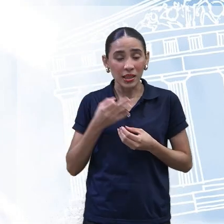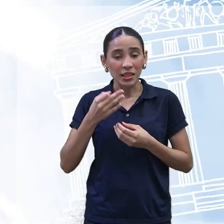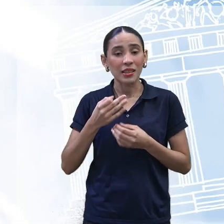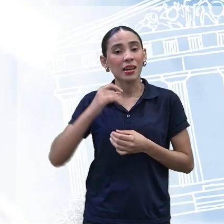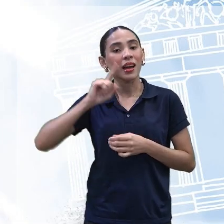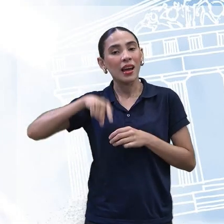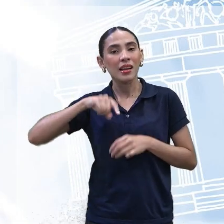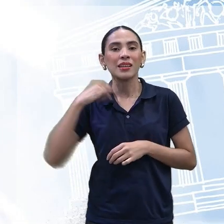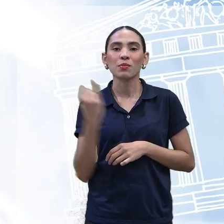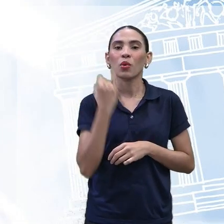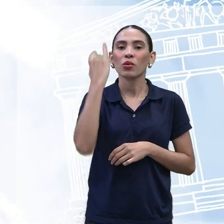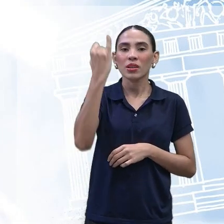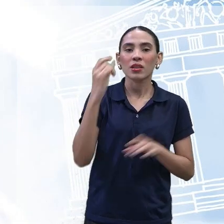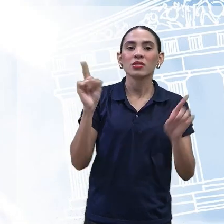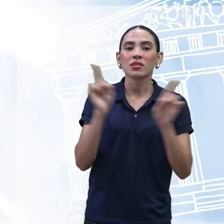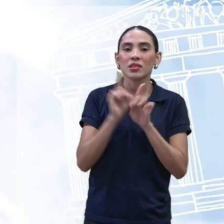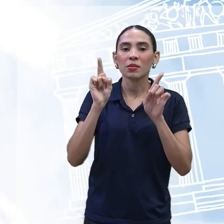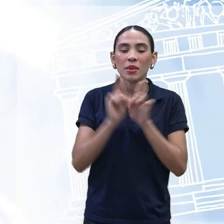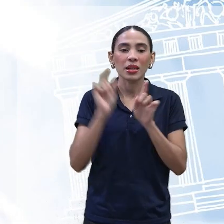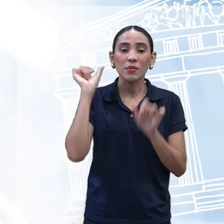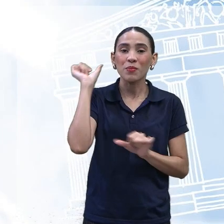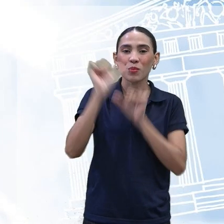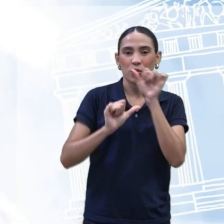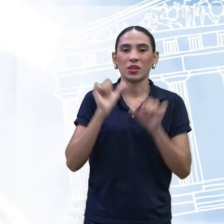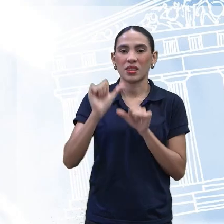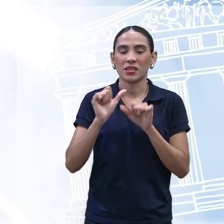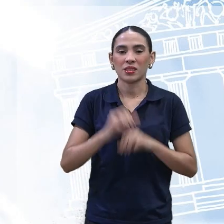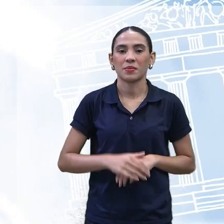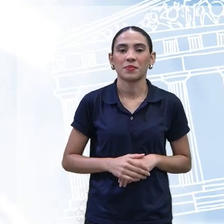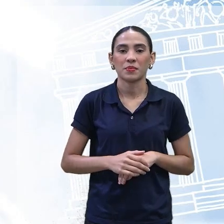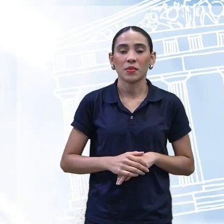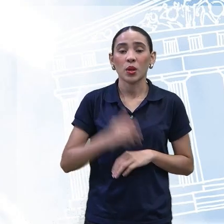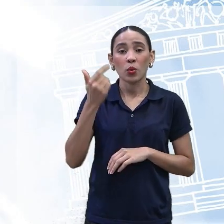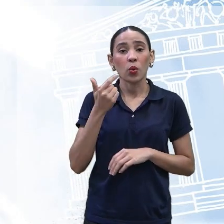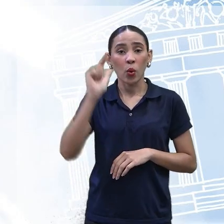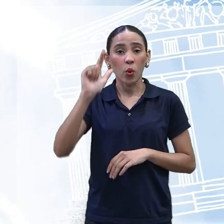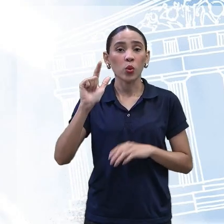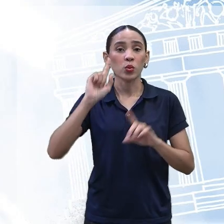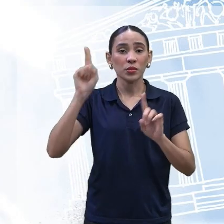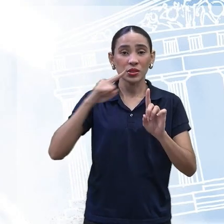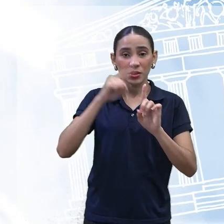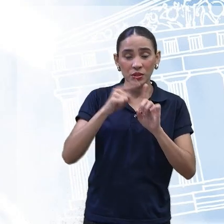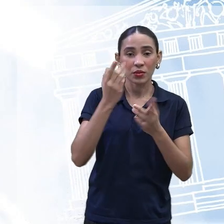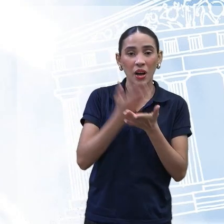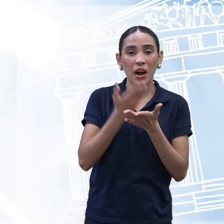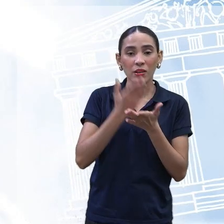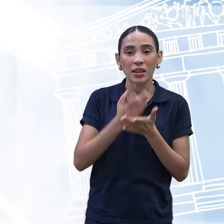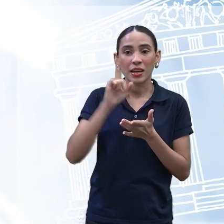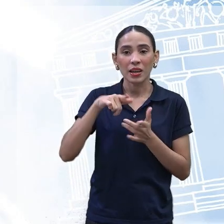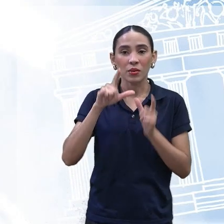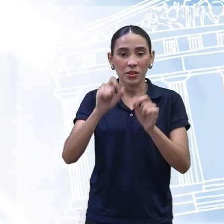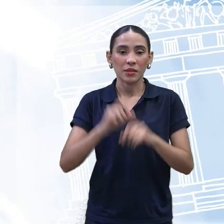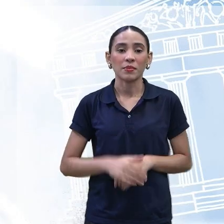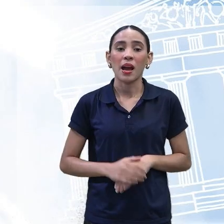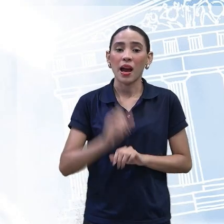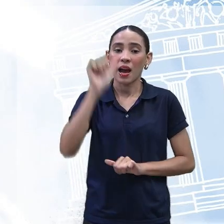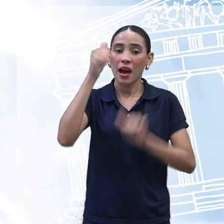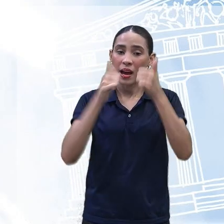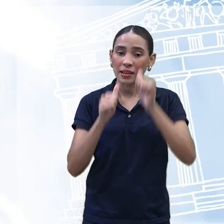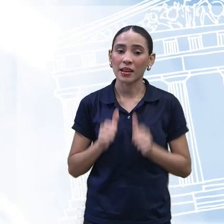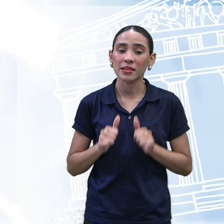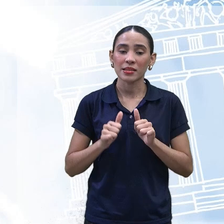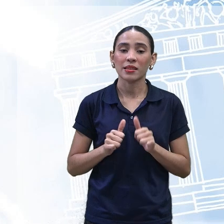a importância dessa transição, tá? Outro objetivo da nossa aula é analisar